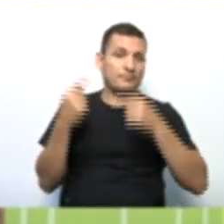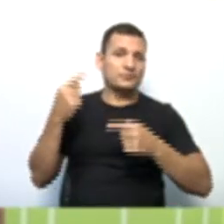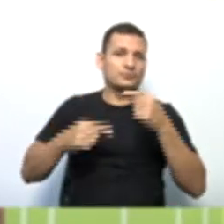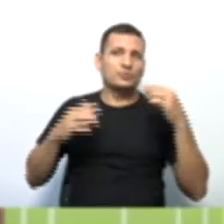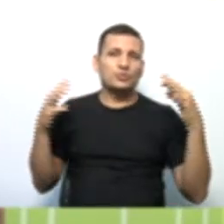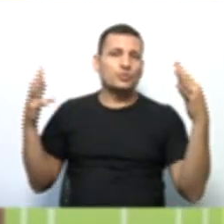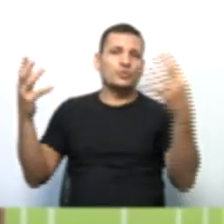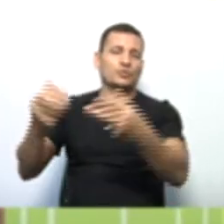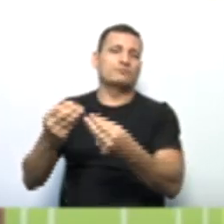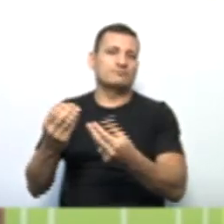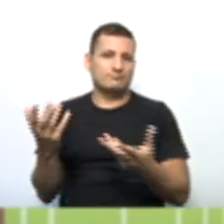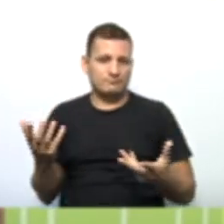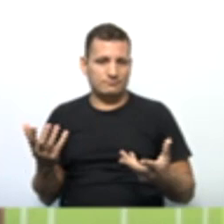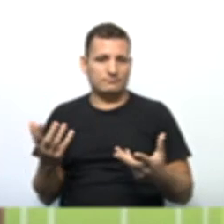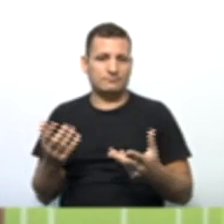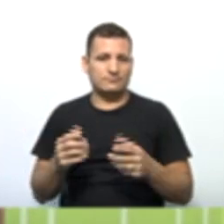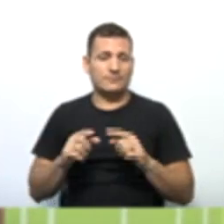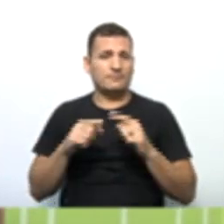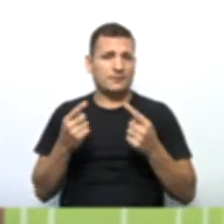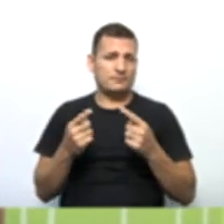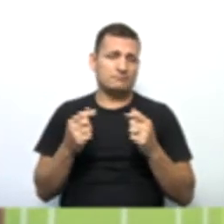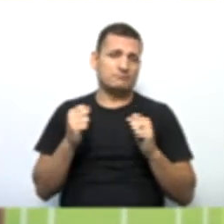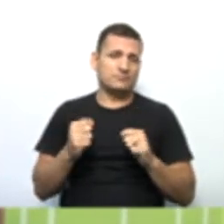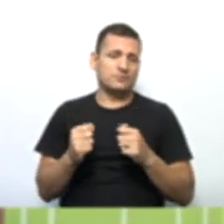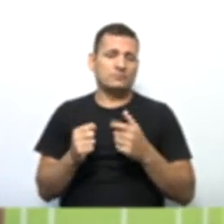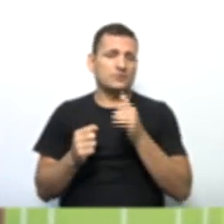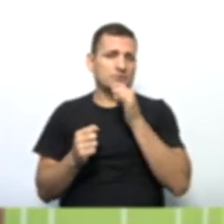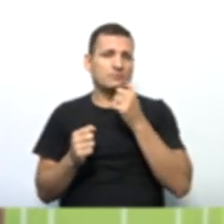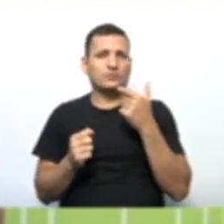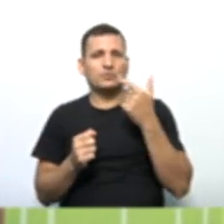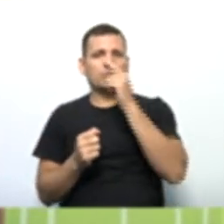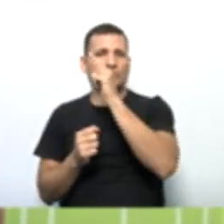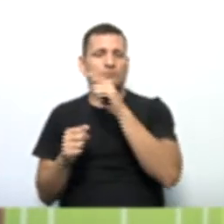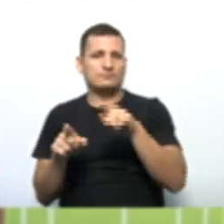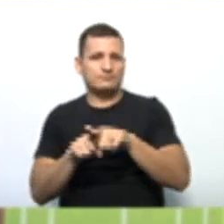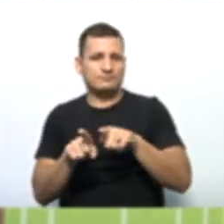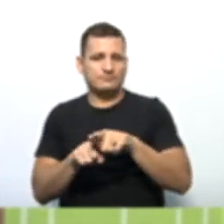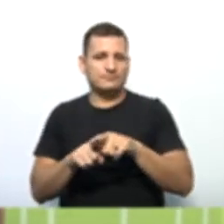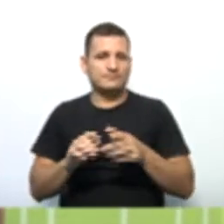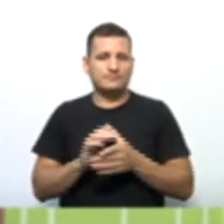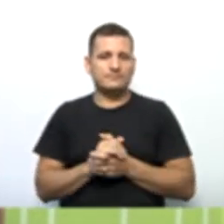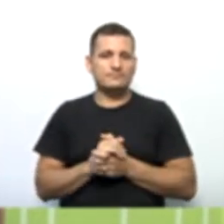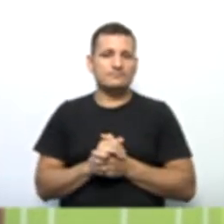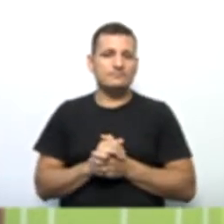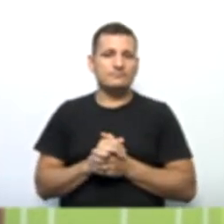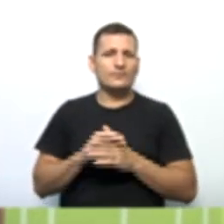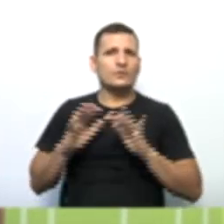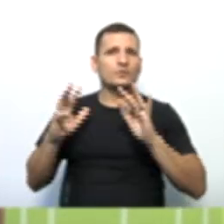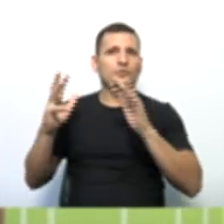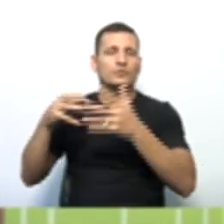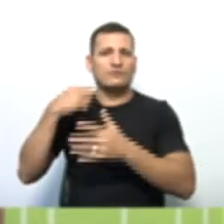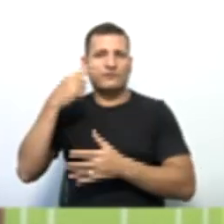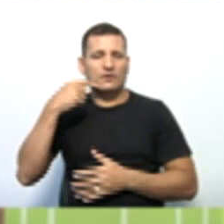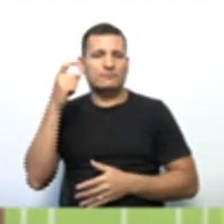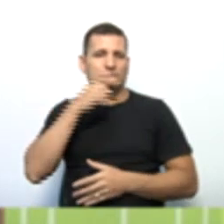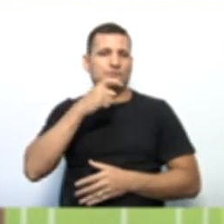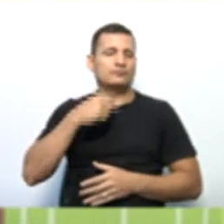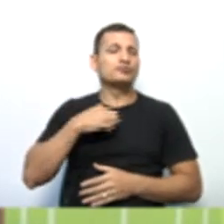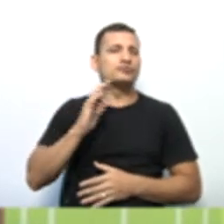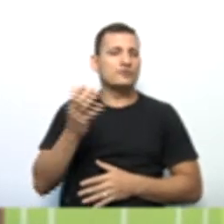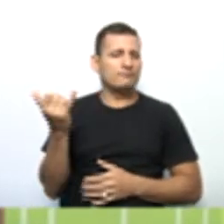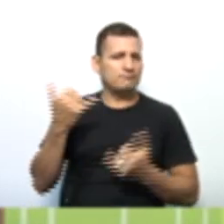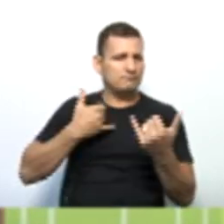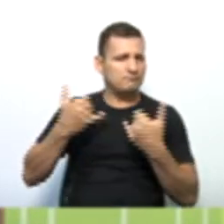a categoria. Mas a gente poderia usar para outras, por exemplo, todo advogado é mentiroso. Eu já ouvi essa também,